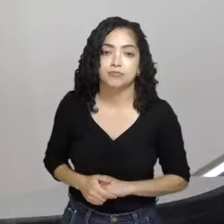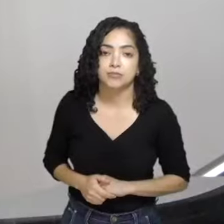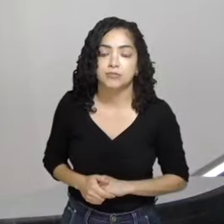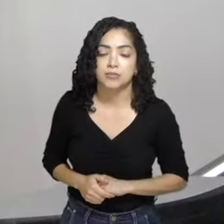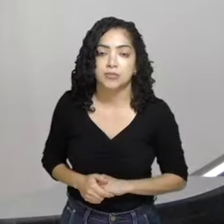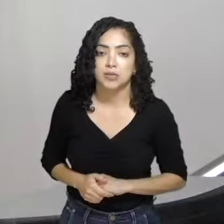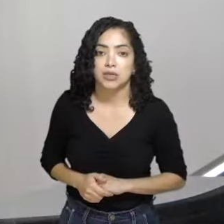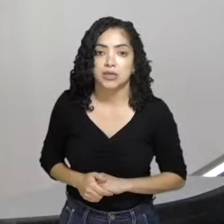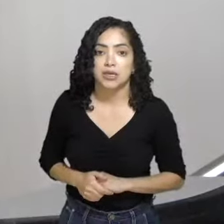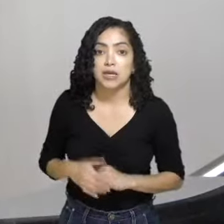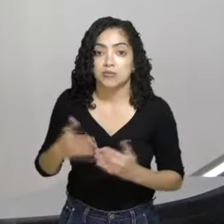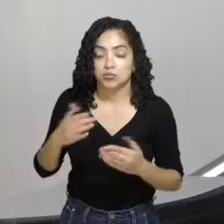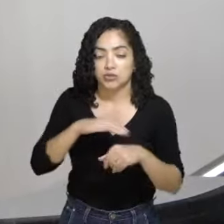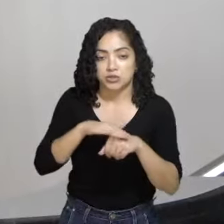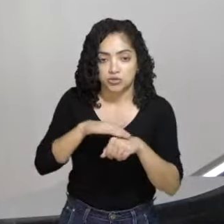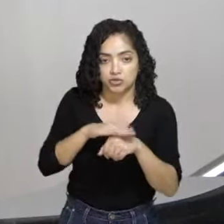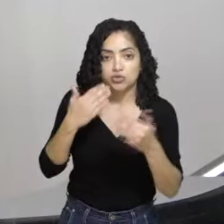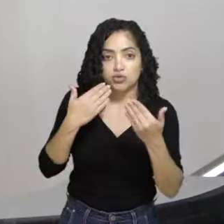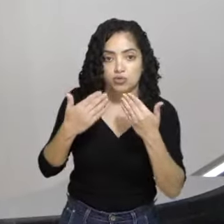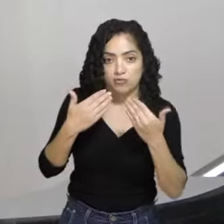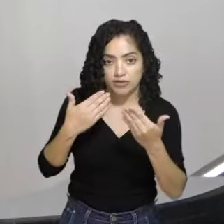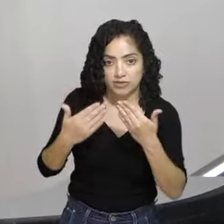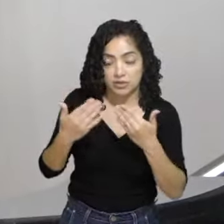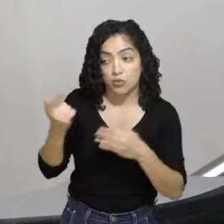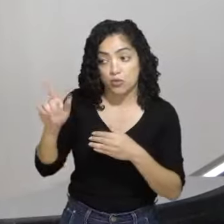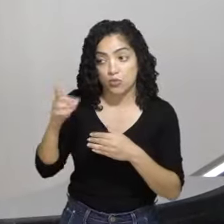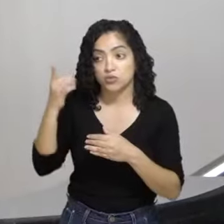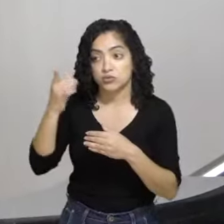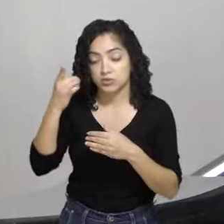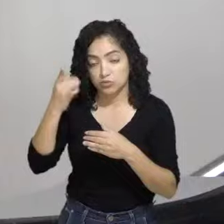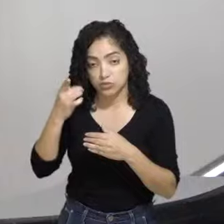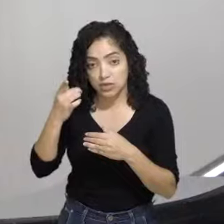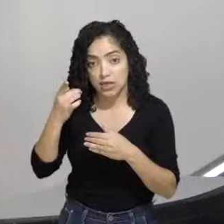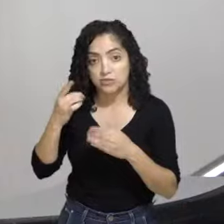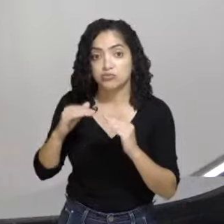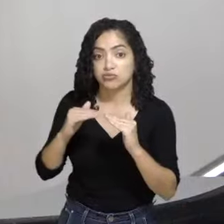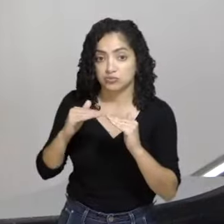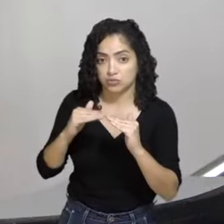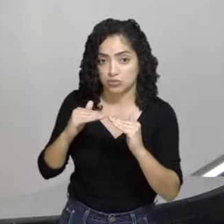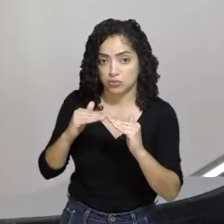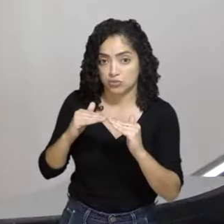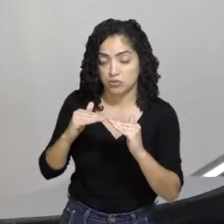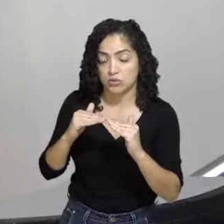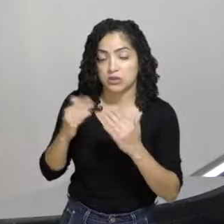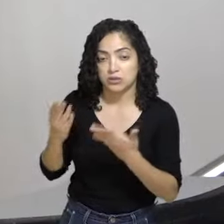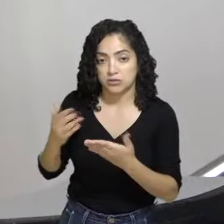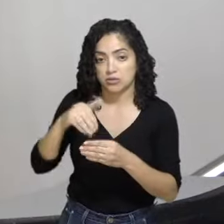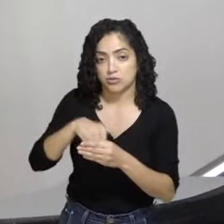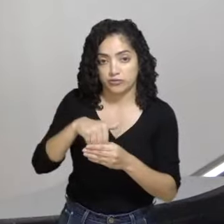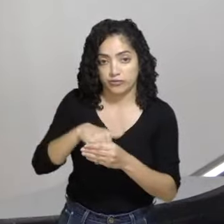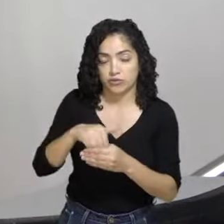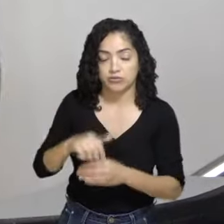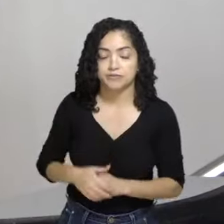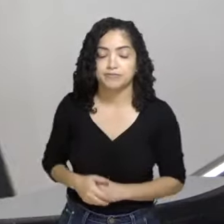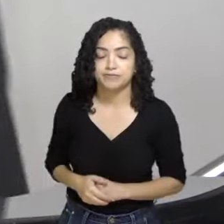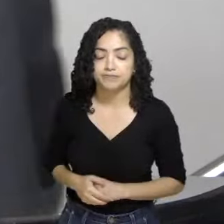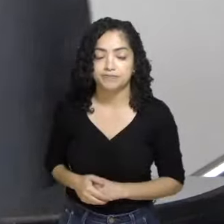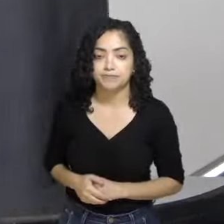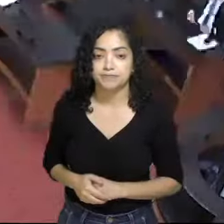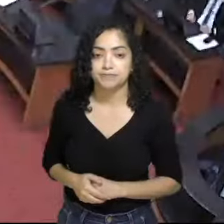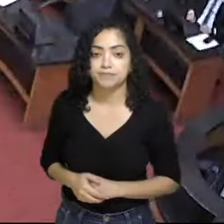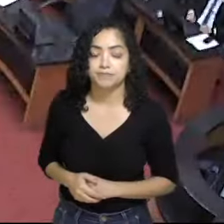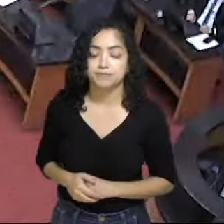que nós conversamos na bancada e também com outros deputados, e será esse o nosso posicionamento no voto posteriormente. Obrigado, senhor deputado.